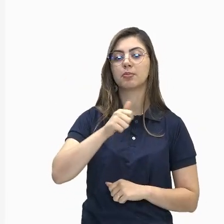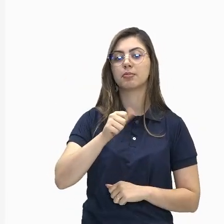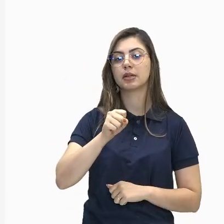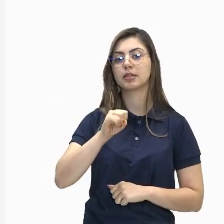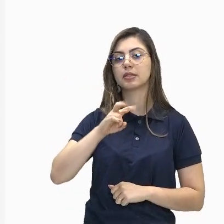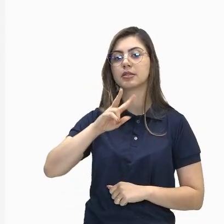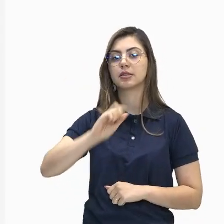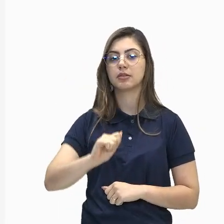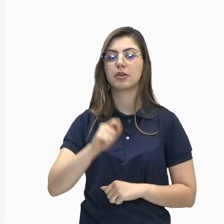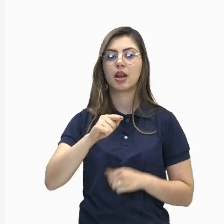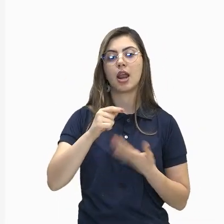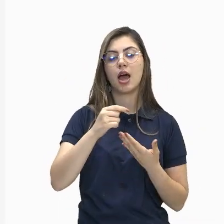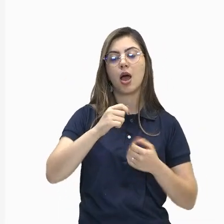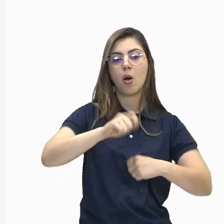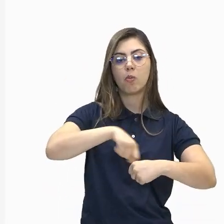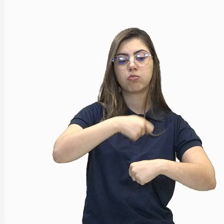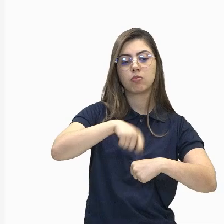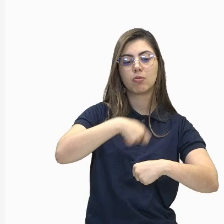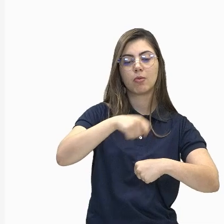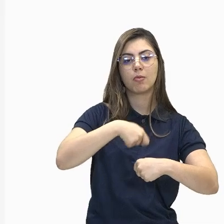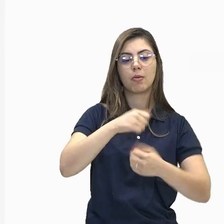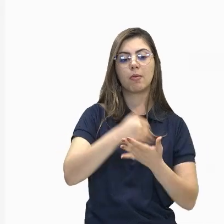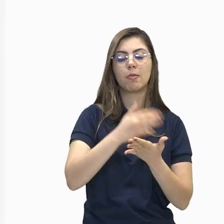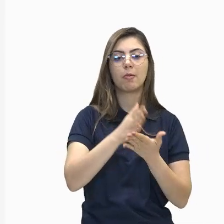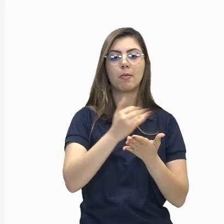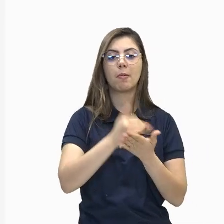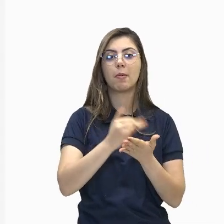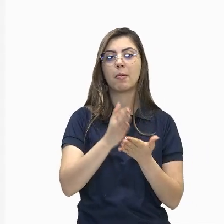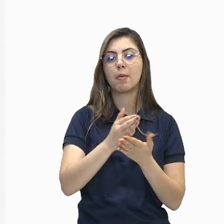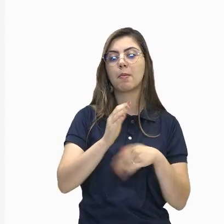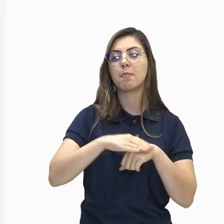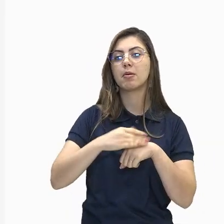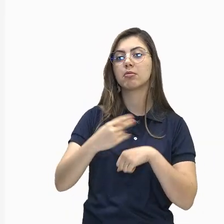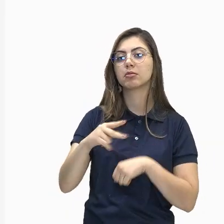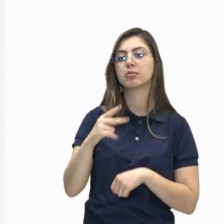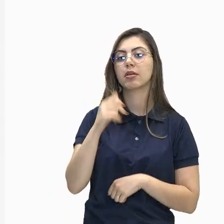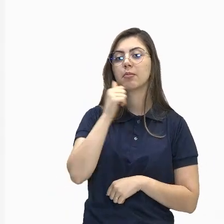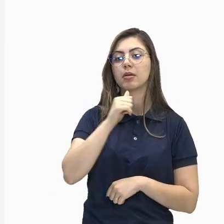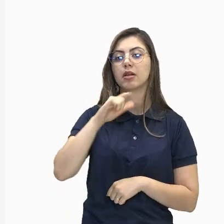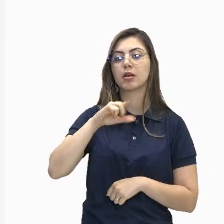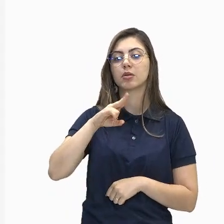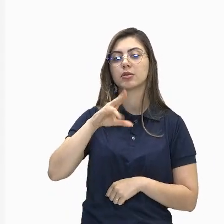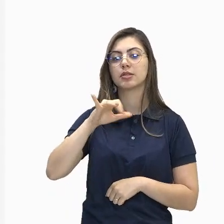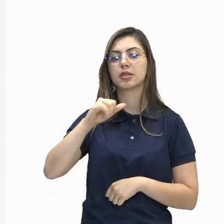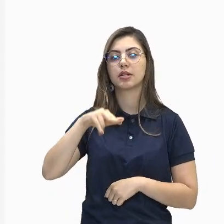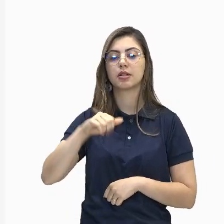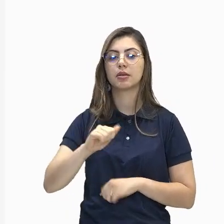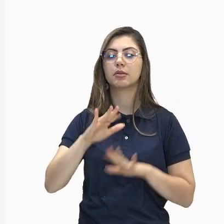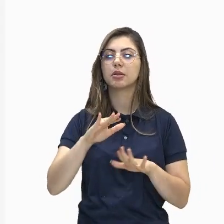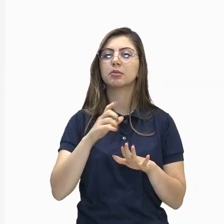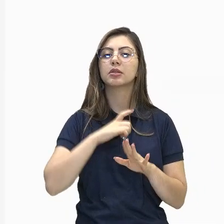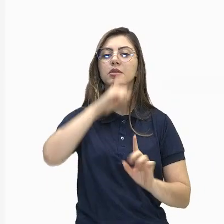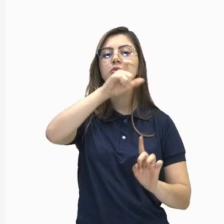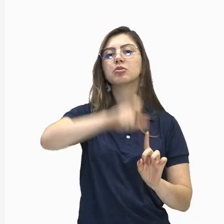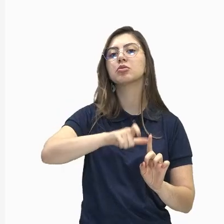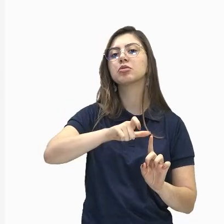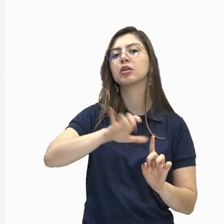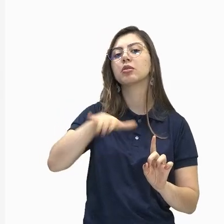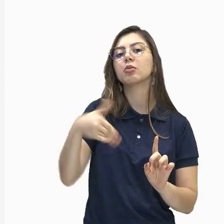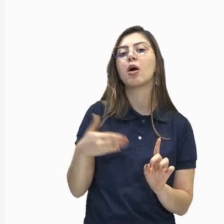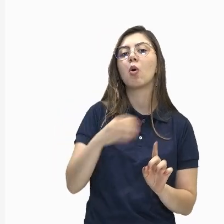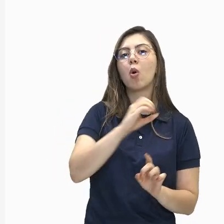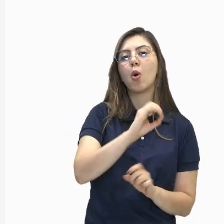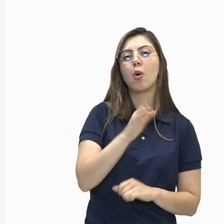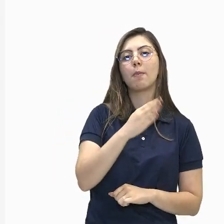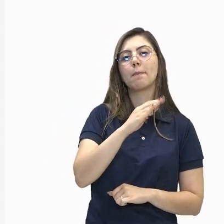o sujeito dessa oração? Perceba que o sujeito da oração é a palavra bolo, o enunciado, o